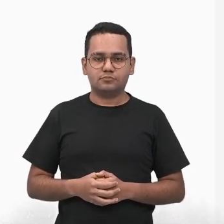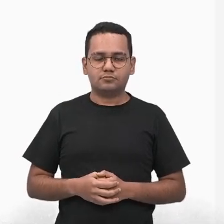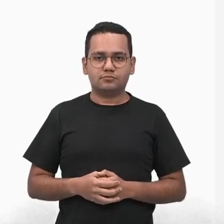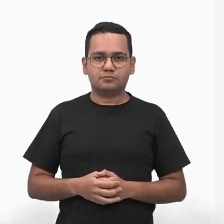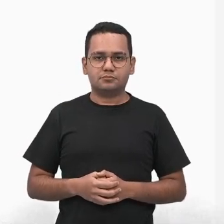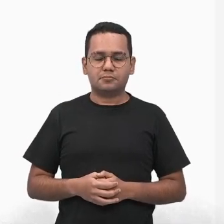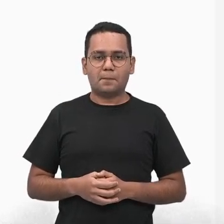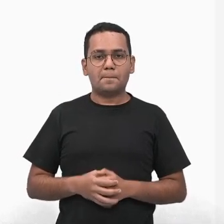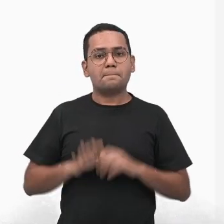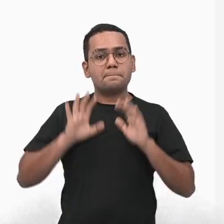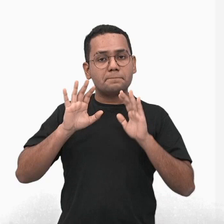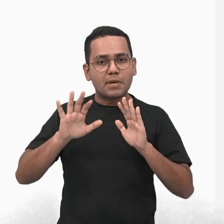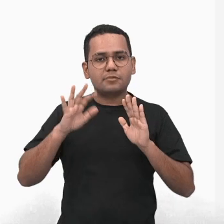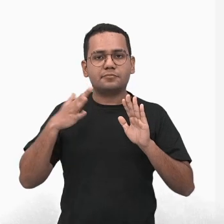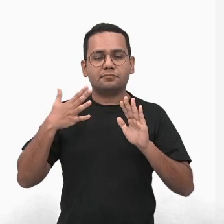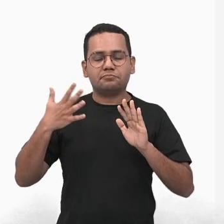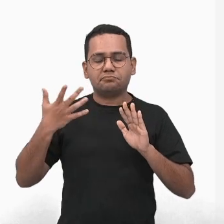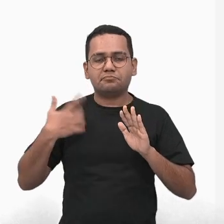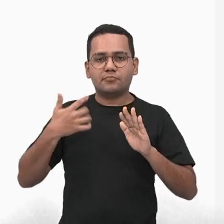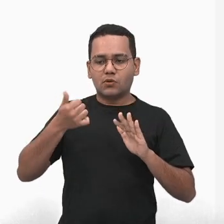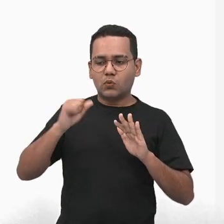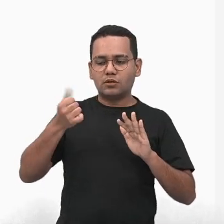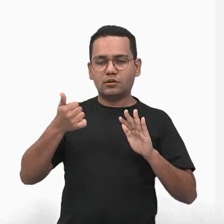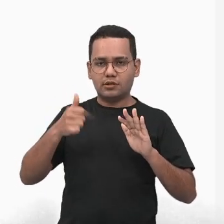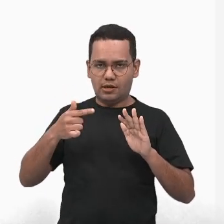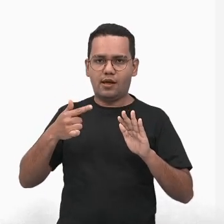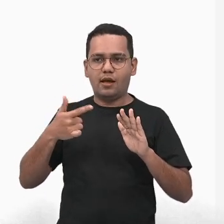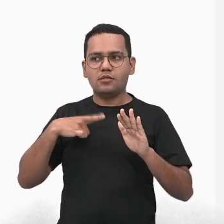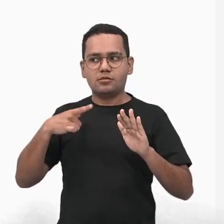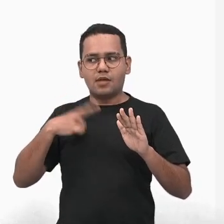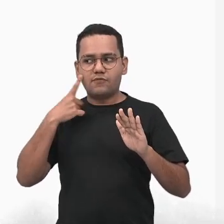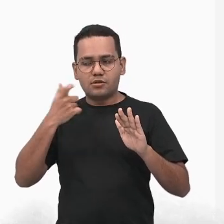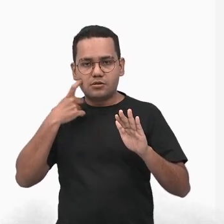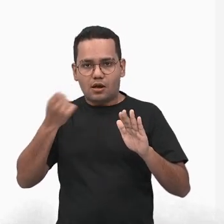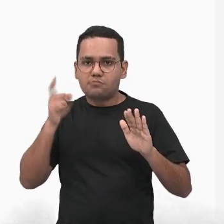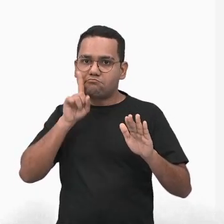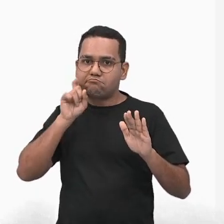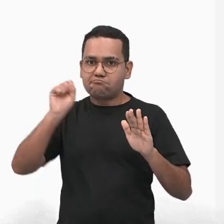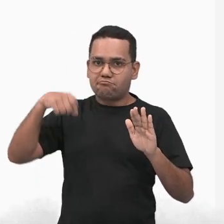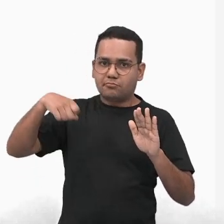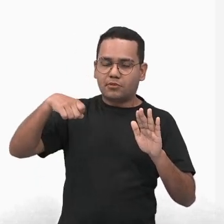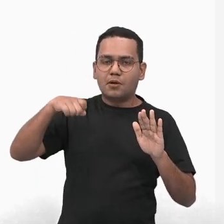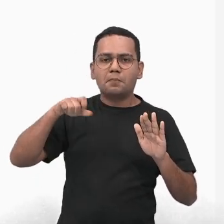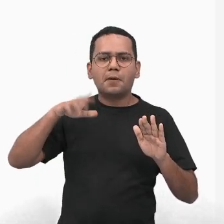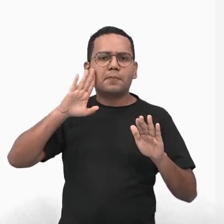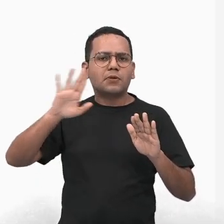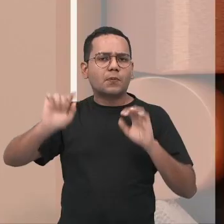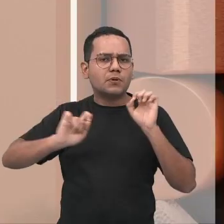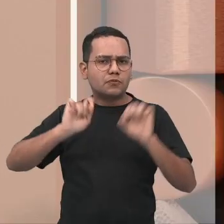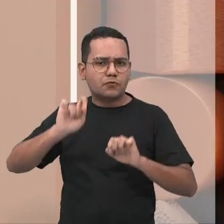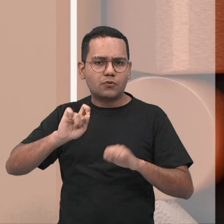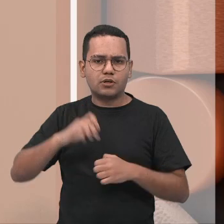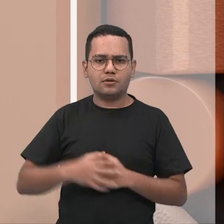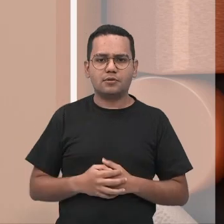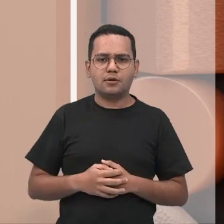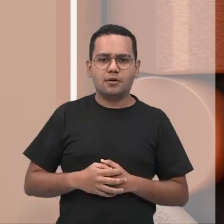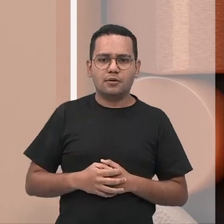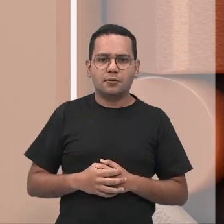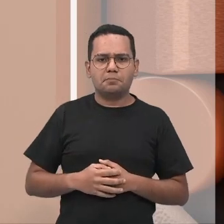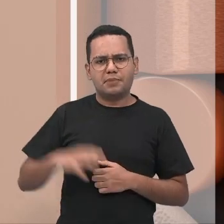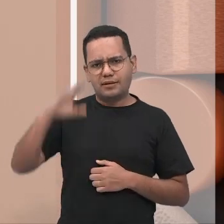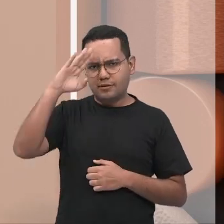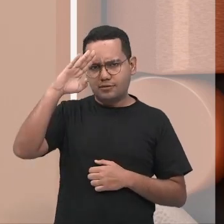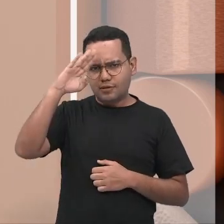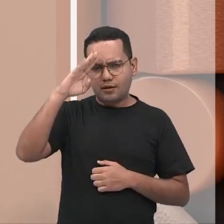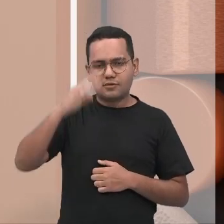tinham interesses econômicos, mas esses interesses foram motivados ali por questões militares, visto que a